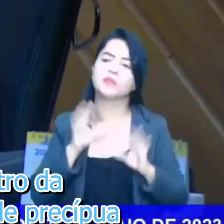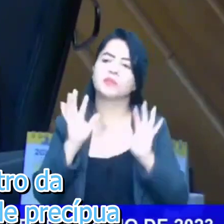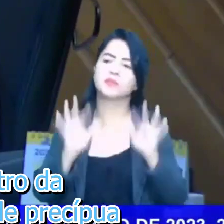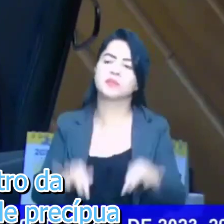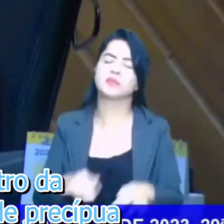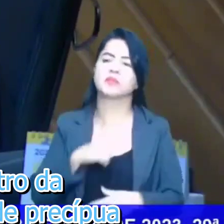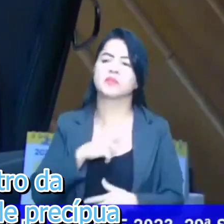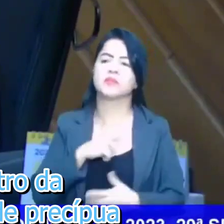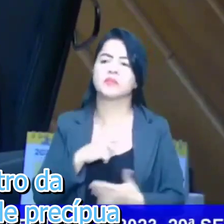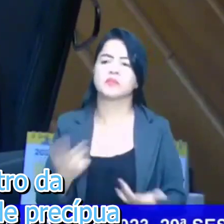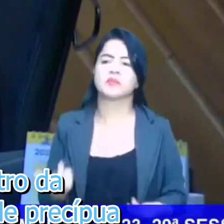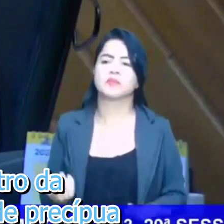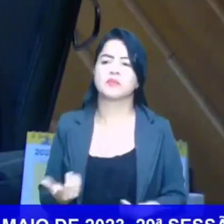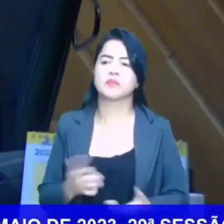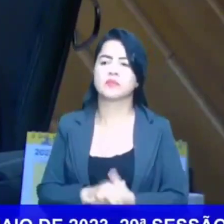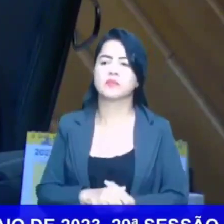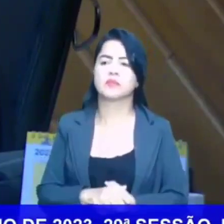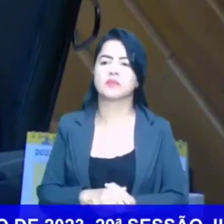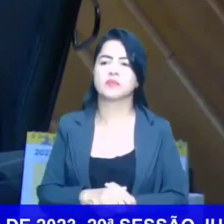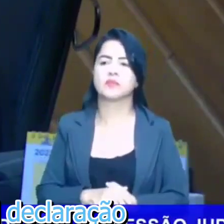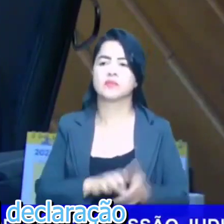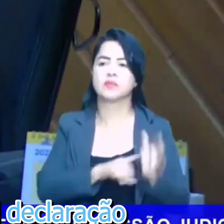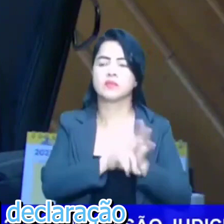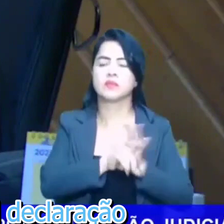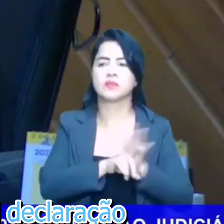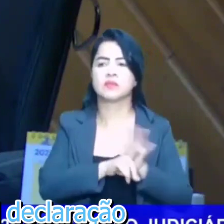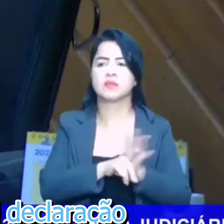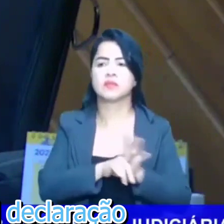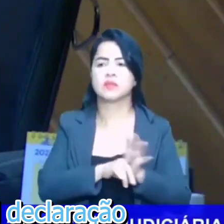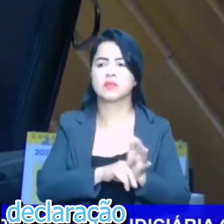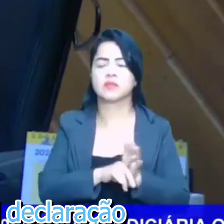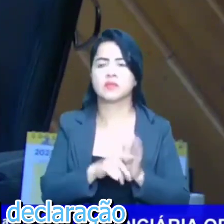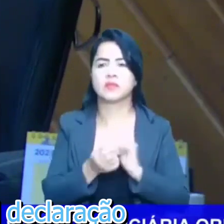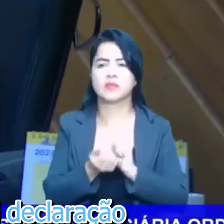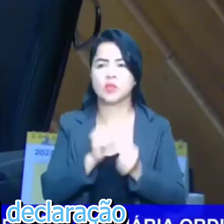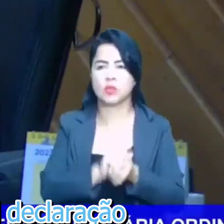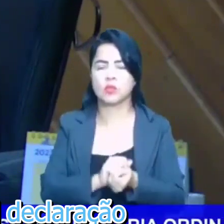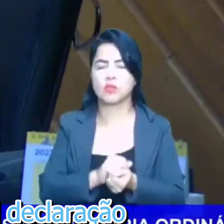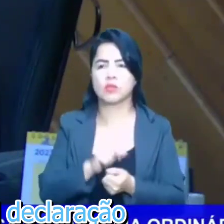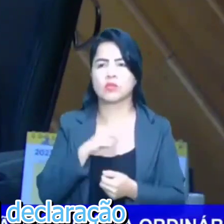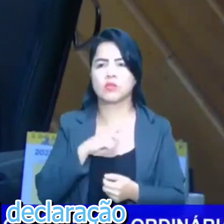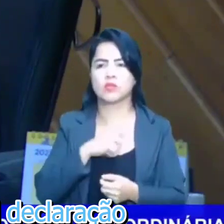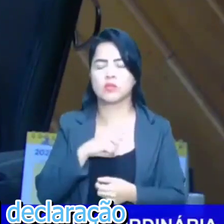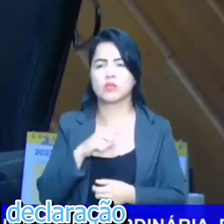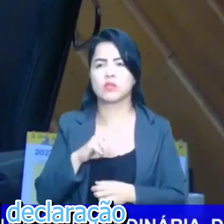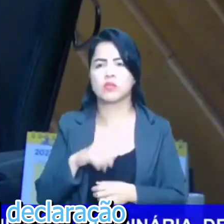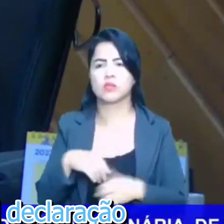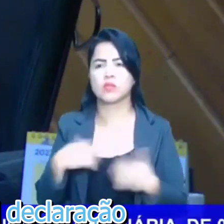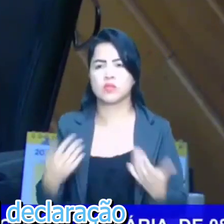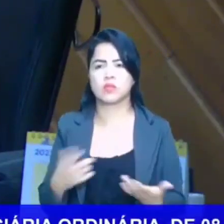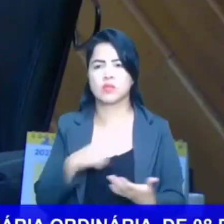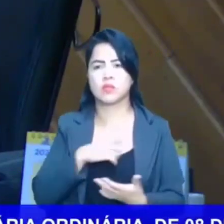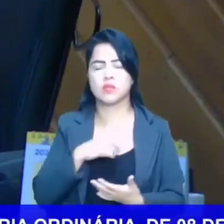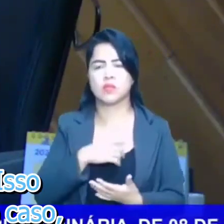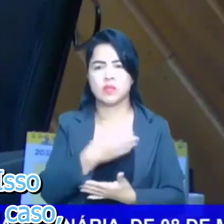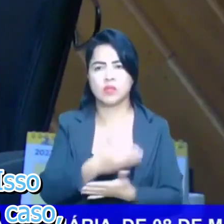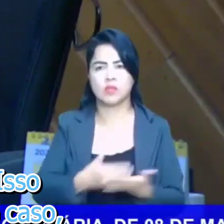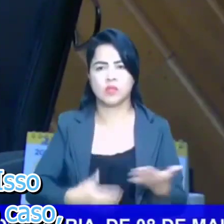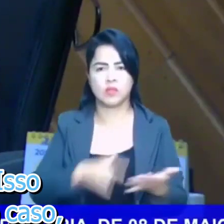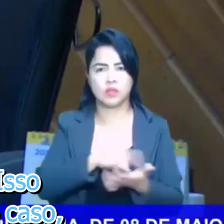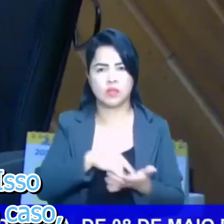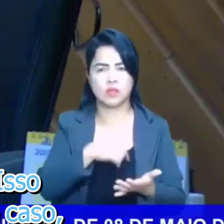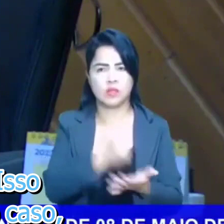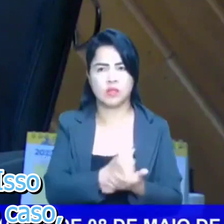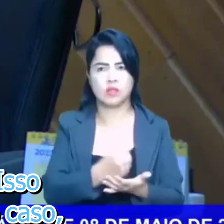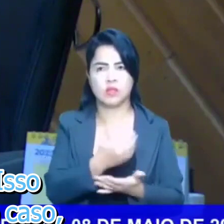finalidade precípua de verificar a adequação solene. Com relação à eventual declaração que não